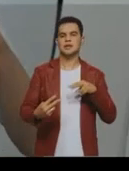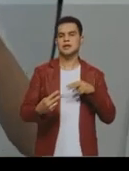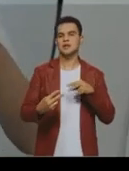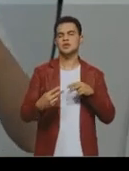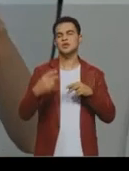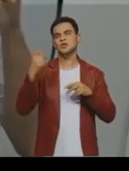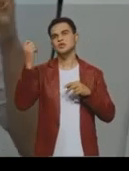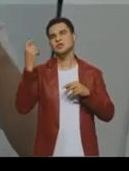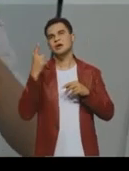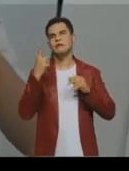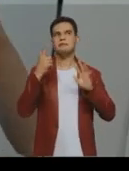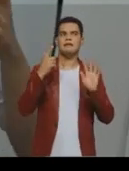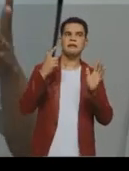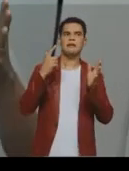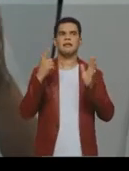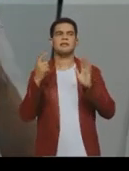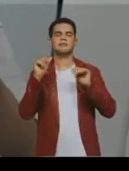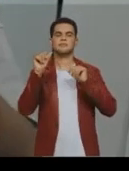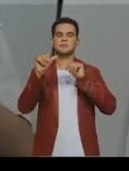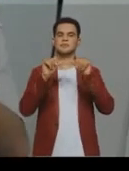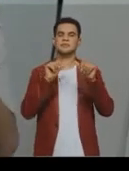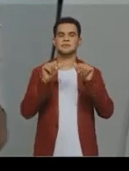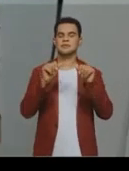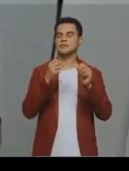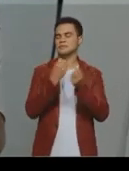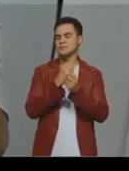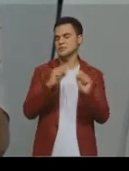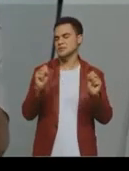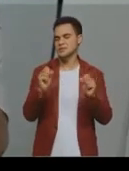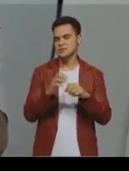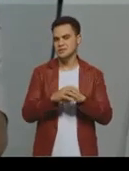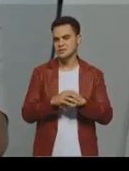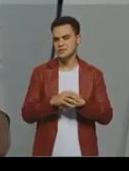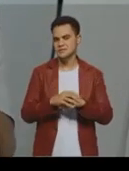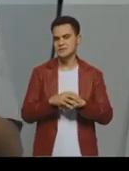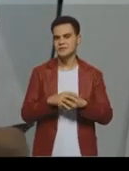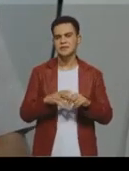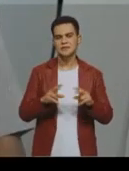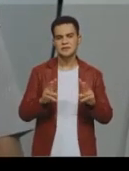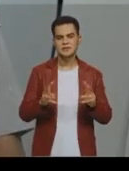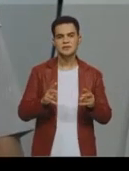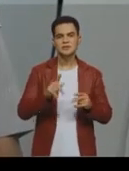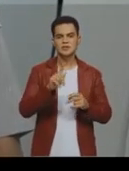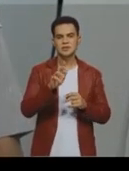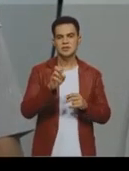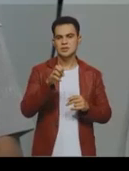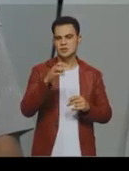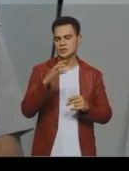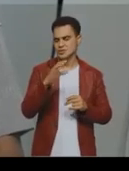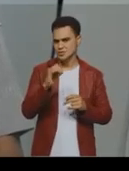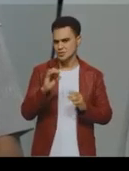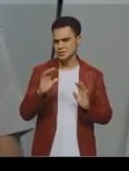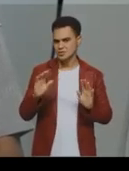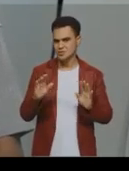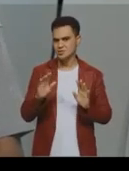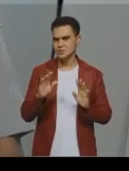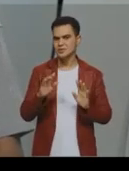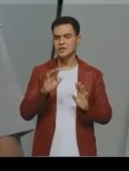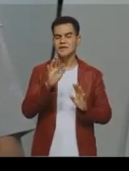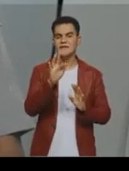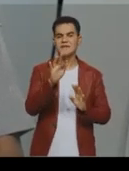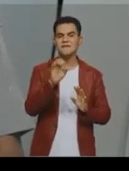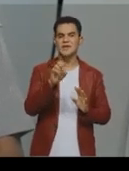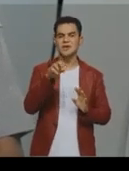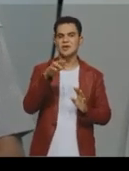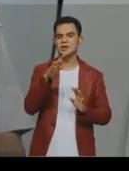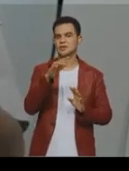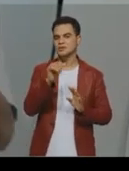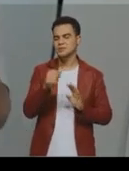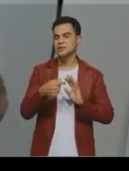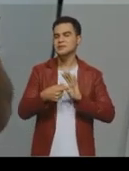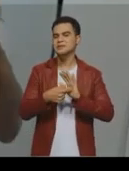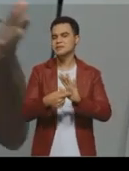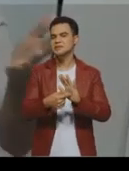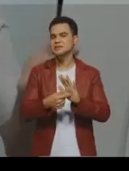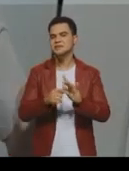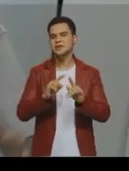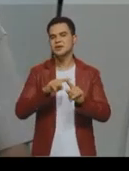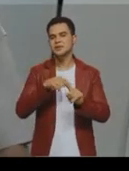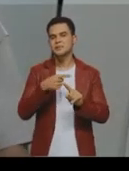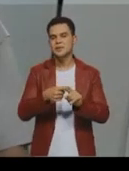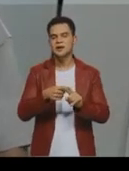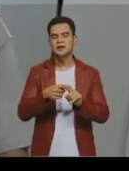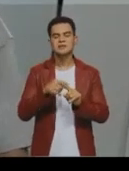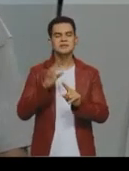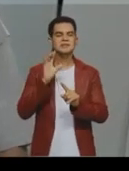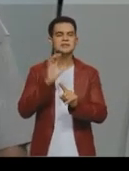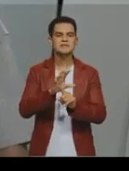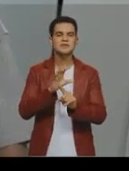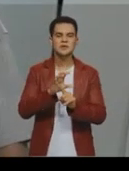ou menos sol, meu olho vai mudar de cor. Então, é basicamente um fator genético. E o fenótipo, então, é essa expressão da genética e mais as influências Exatamente.